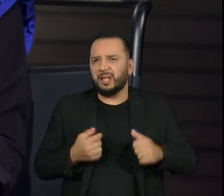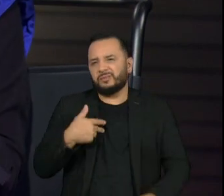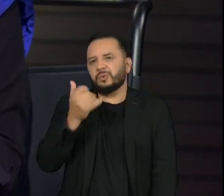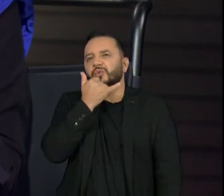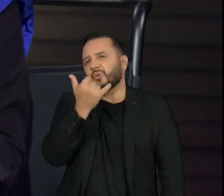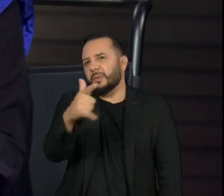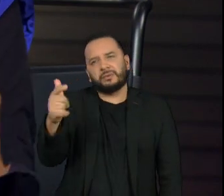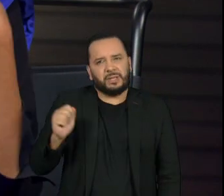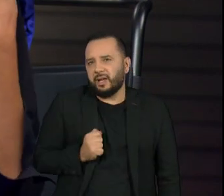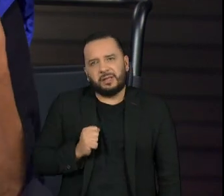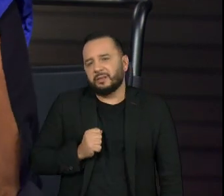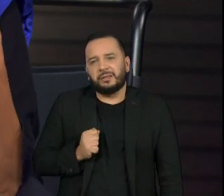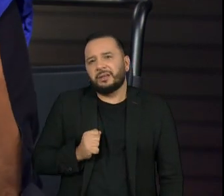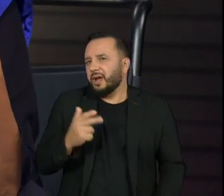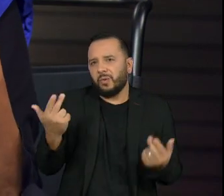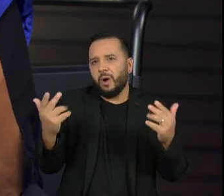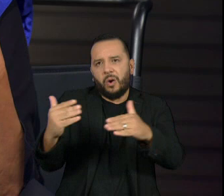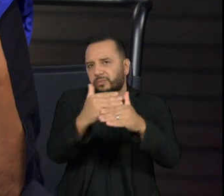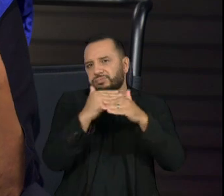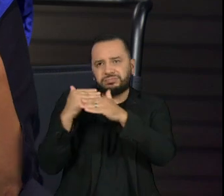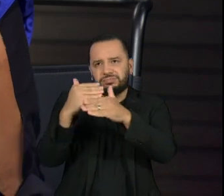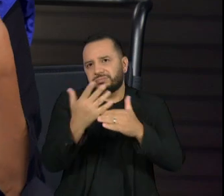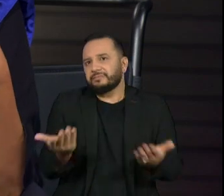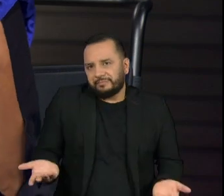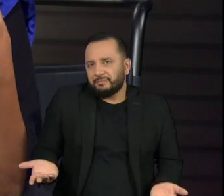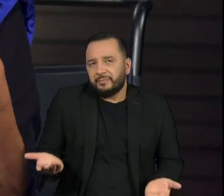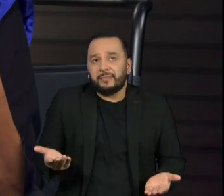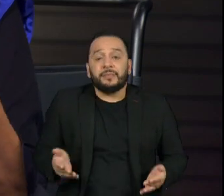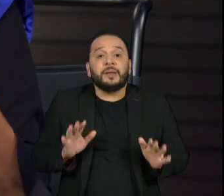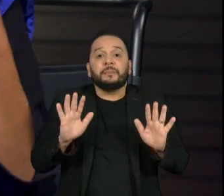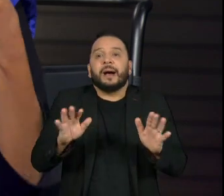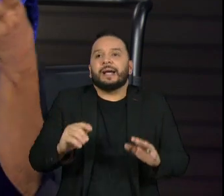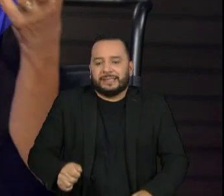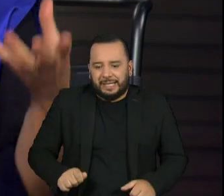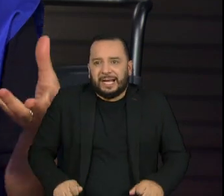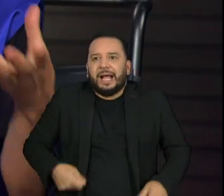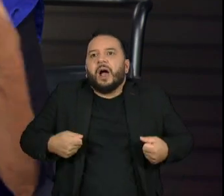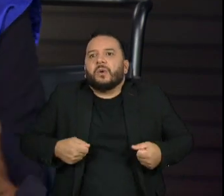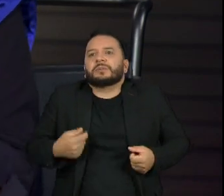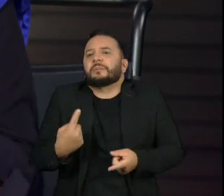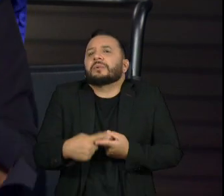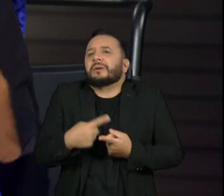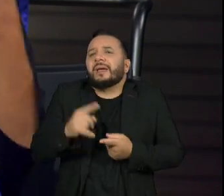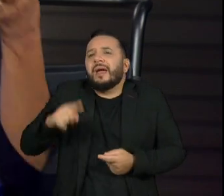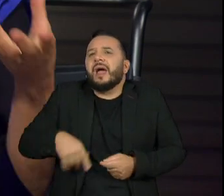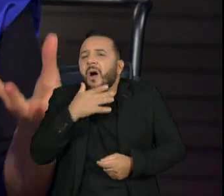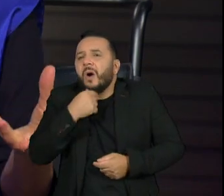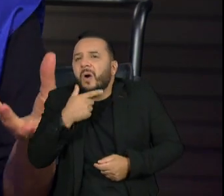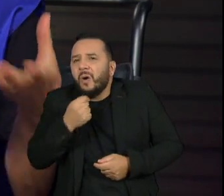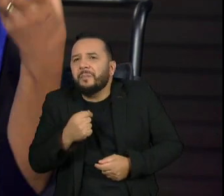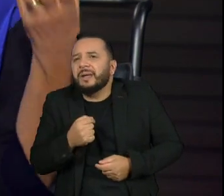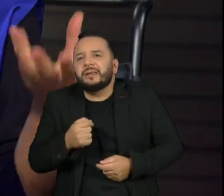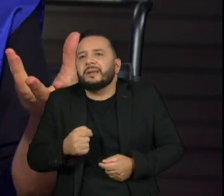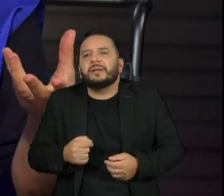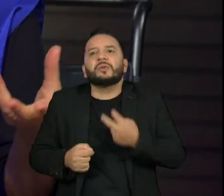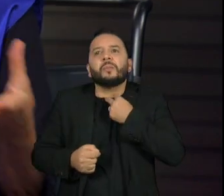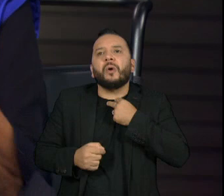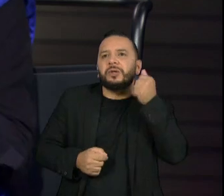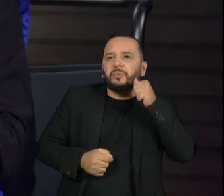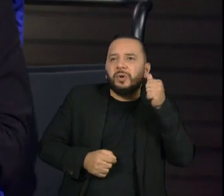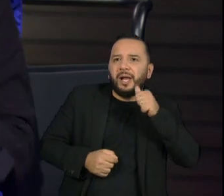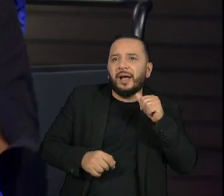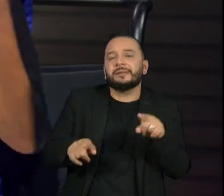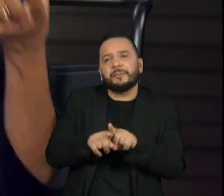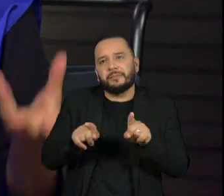um pouco, acho que o que a gente tem que olhar é que, por que uma calça tem que ser masculina e não feminina? Por que um vestido ou uma túnica tem que